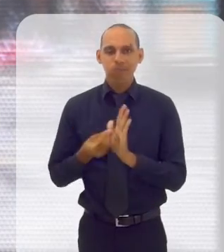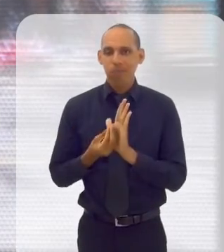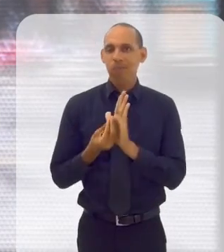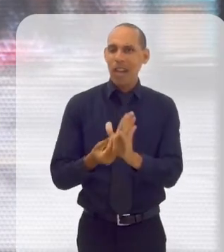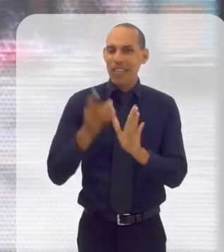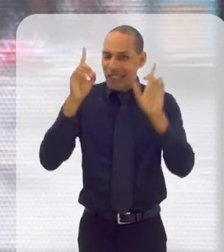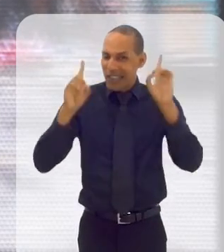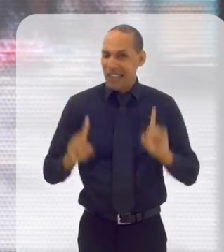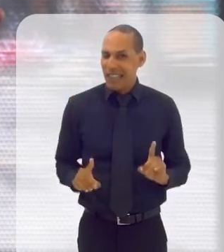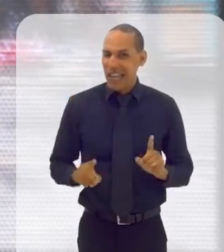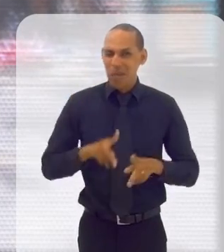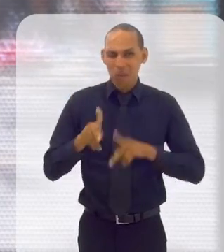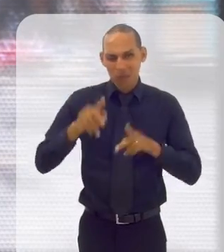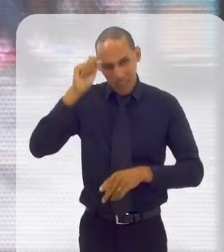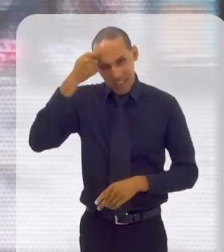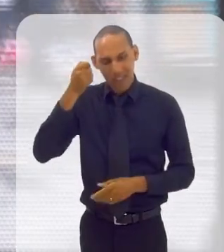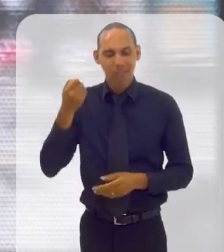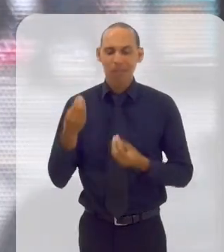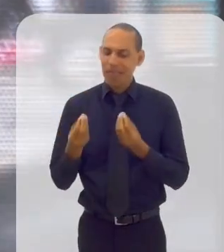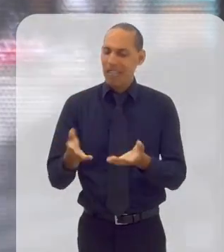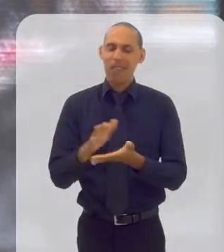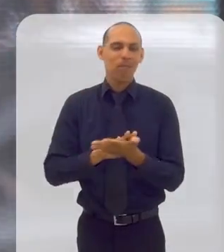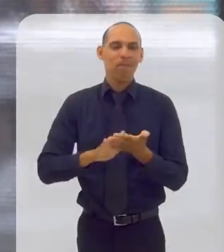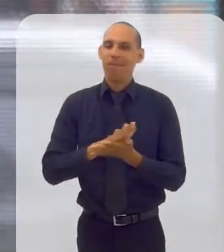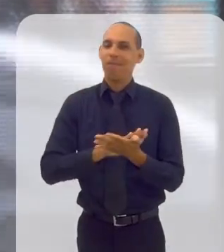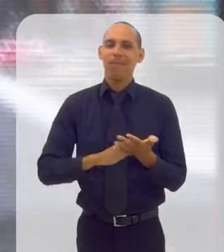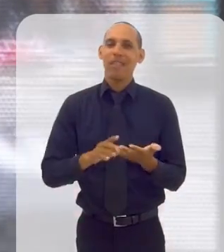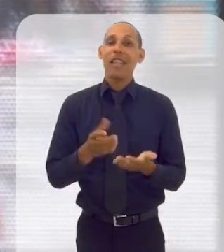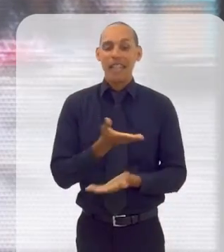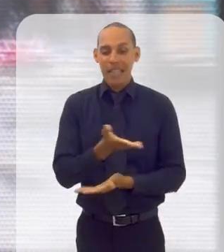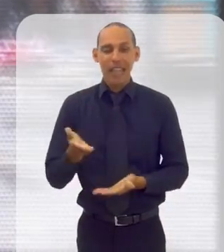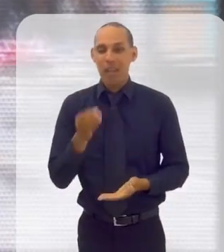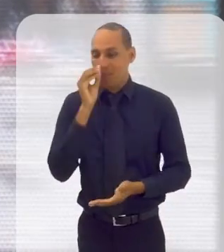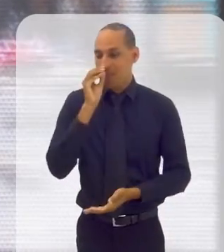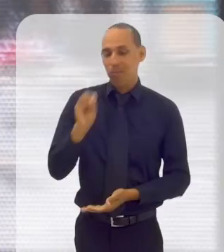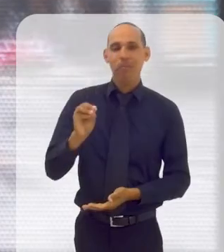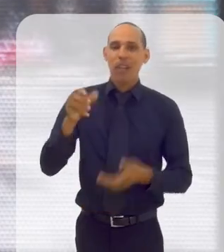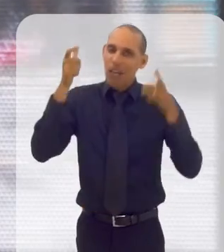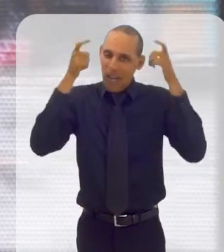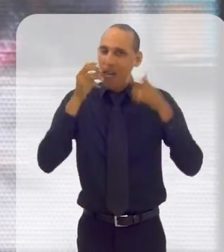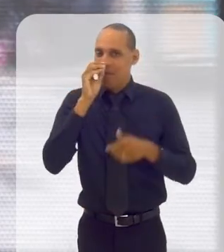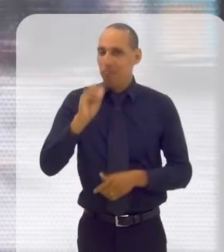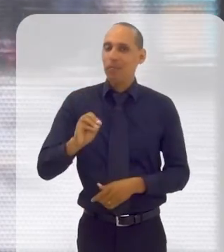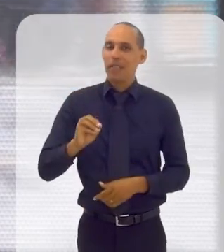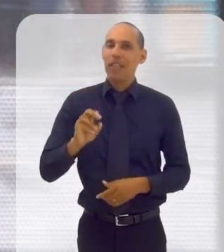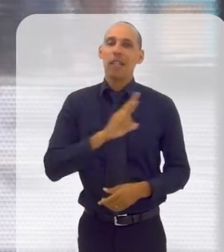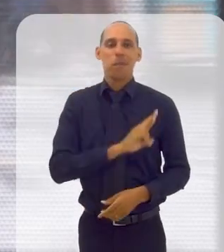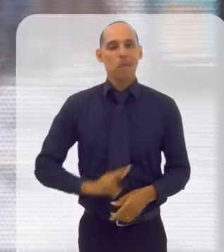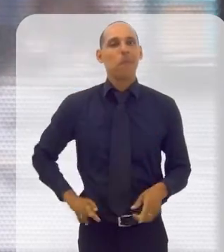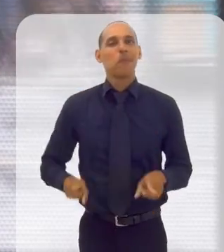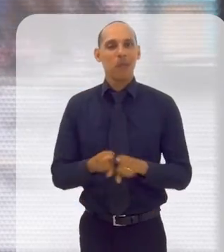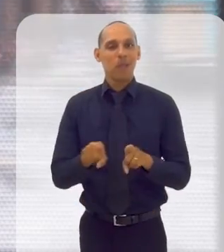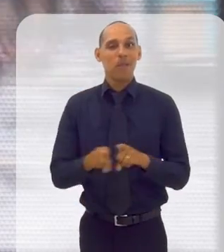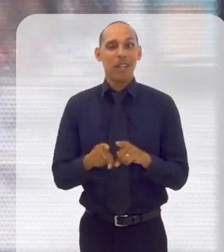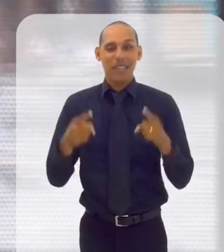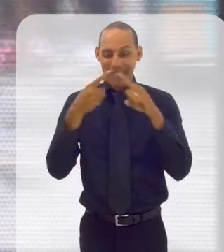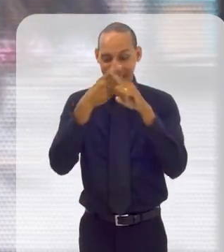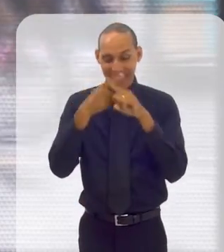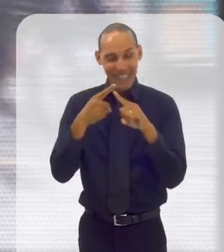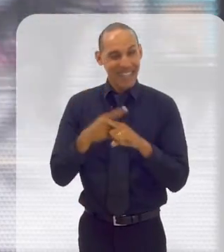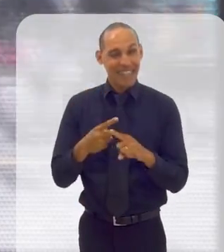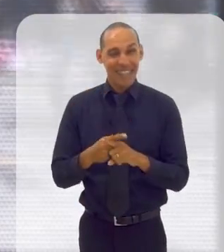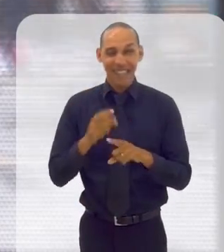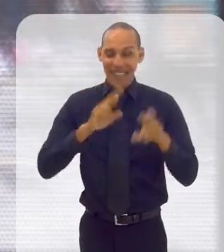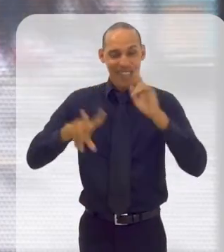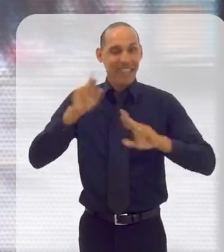uma constituição que não vai dar direitos a essa população negra que aqui estava também desconsiderada pela monarquia. Então, pensar todas